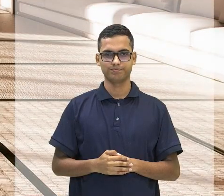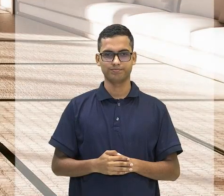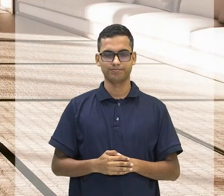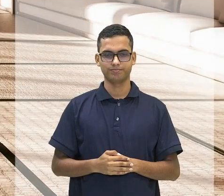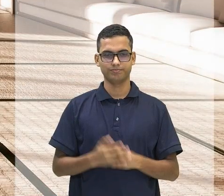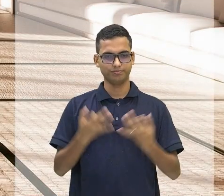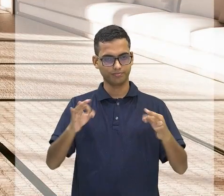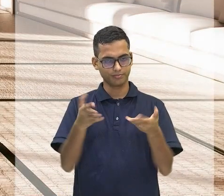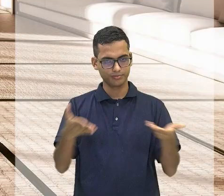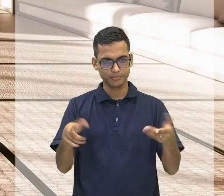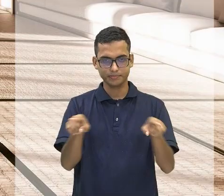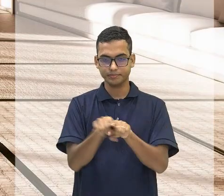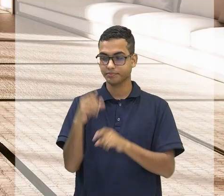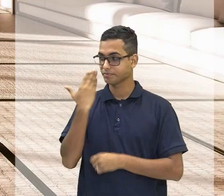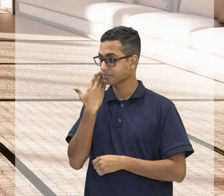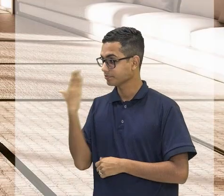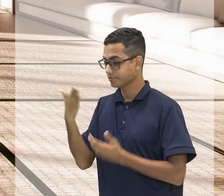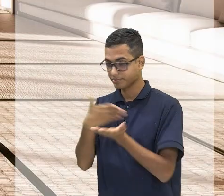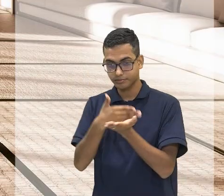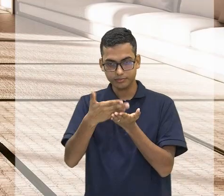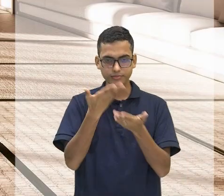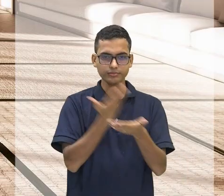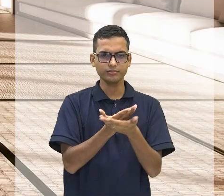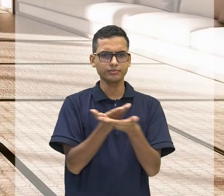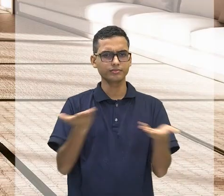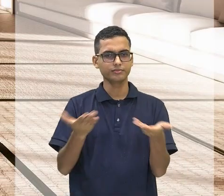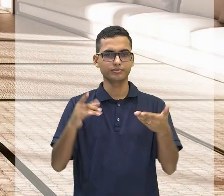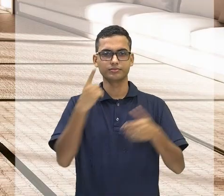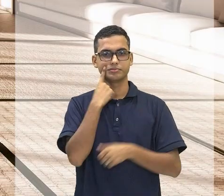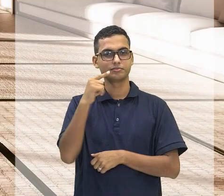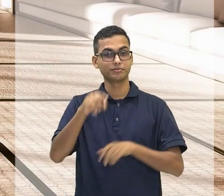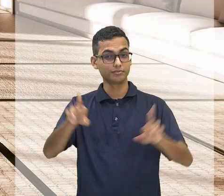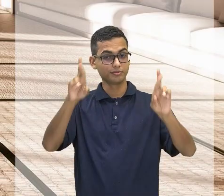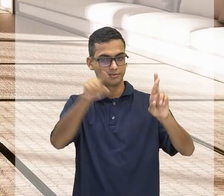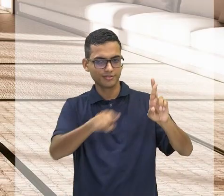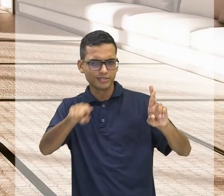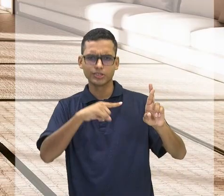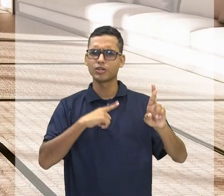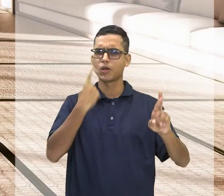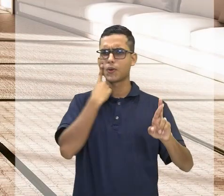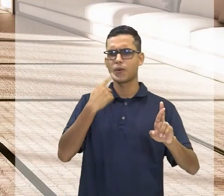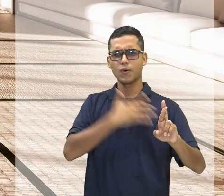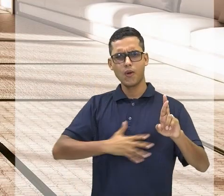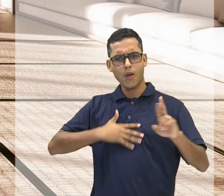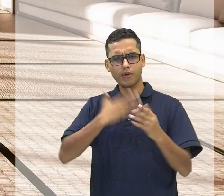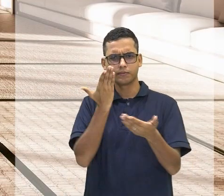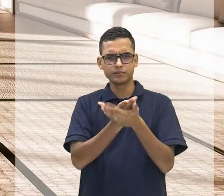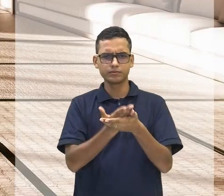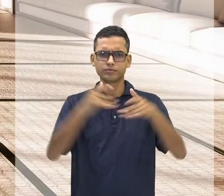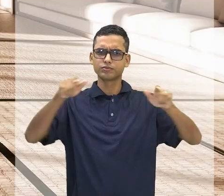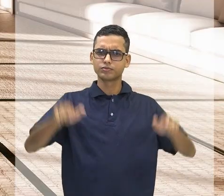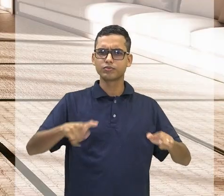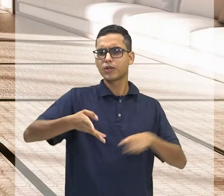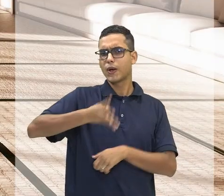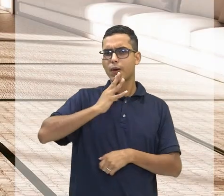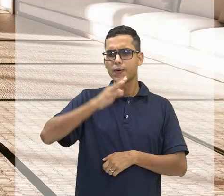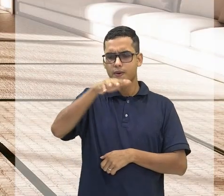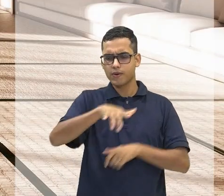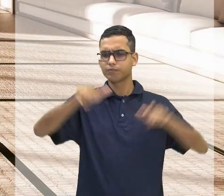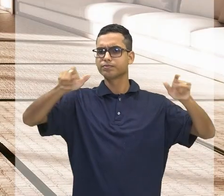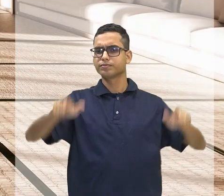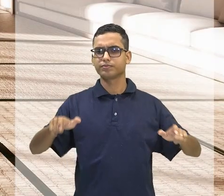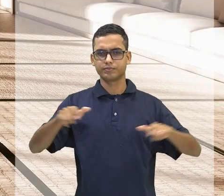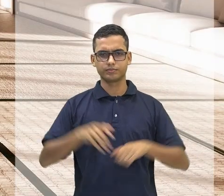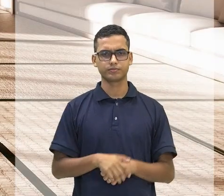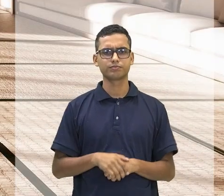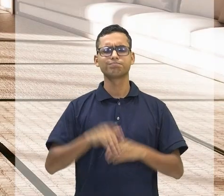Muito bem, e a gente inicia aqui a nossa aula. Eu espero que vocês estejam gostando aqui de conhecer esse local.